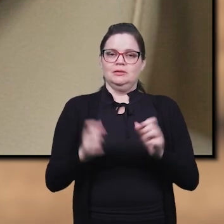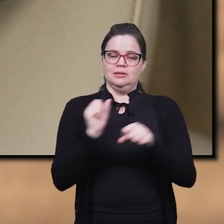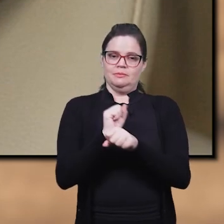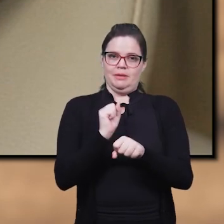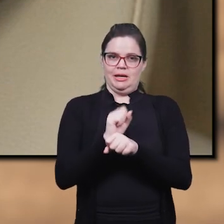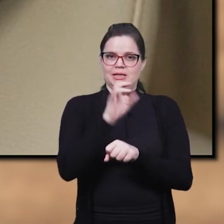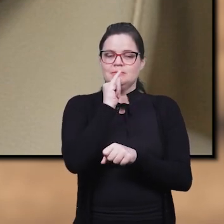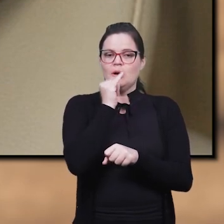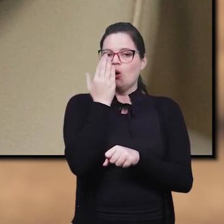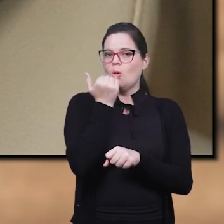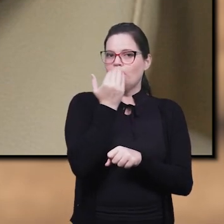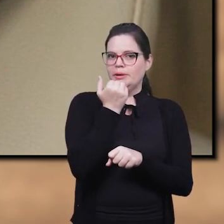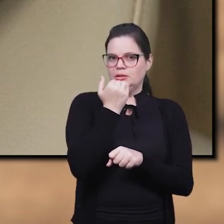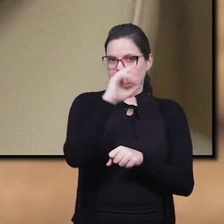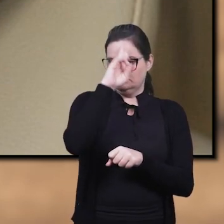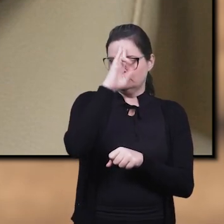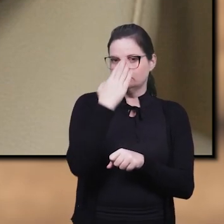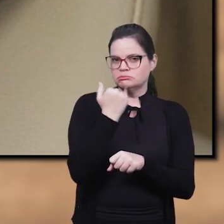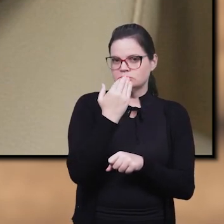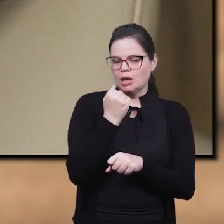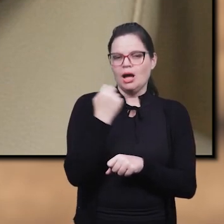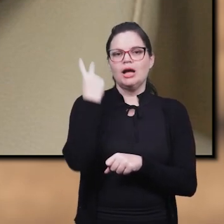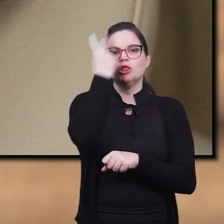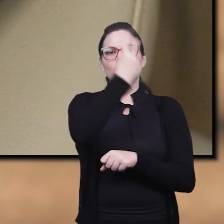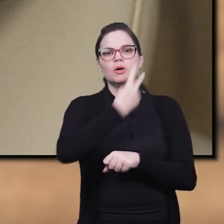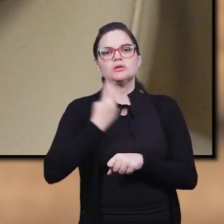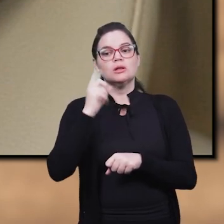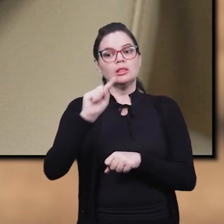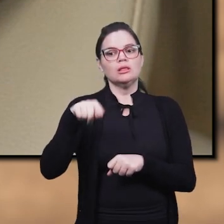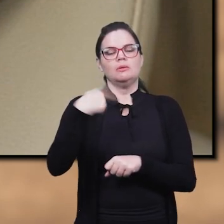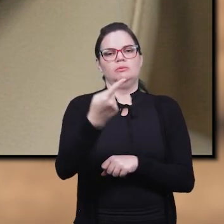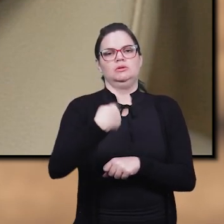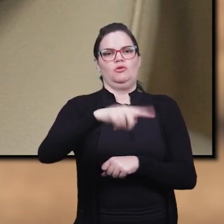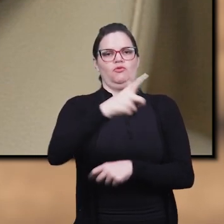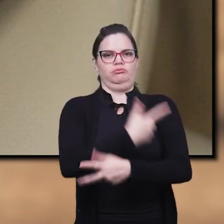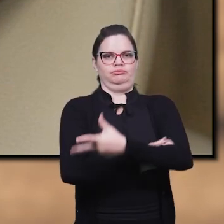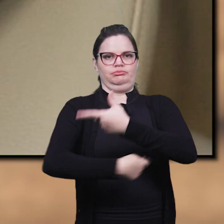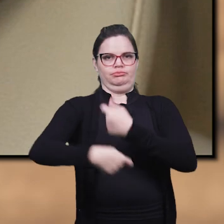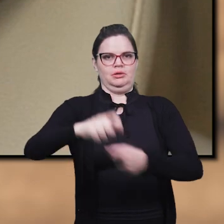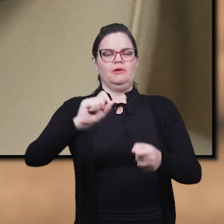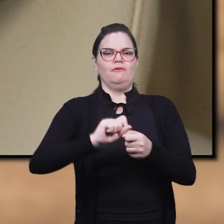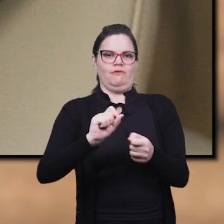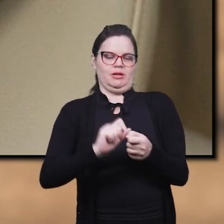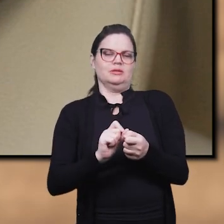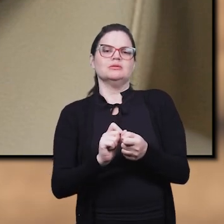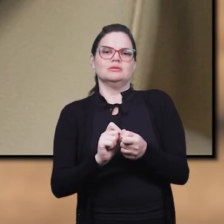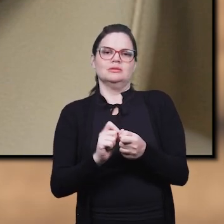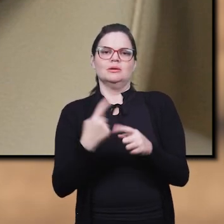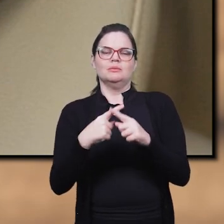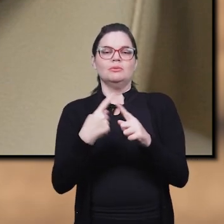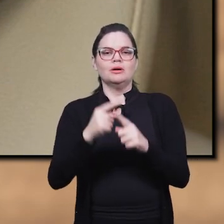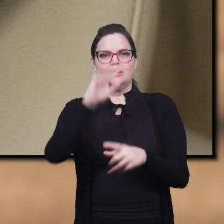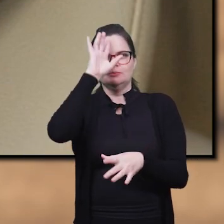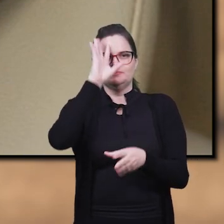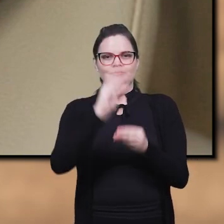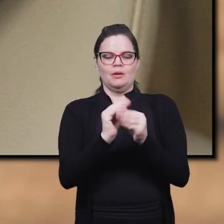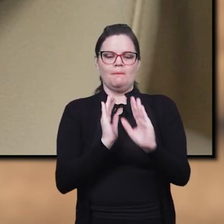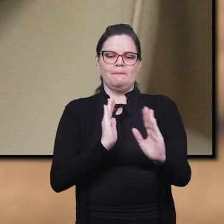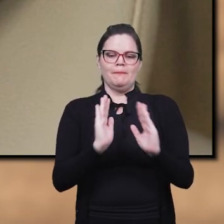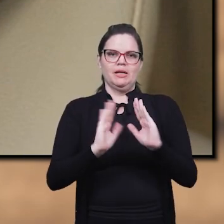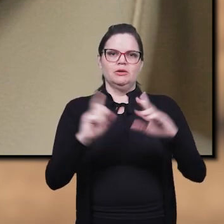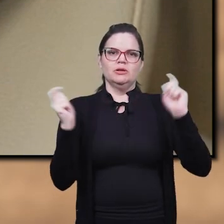horas após a refeição. Este é o período, o tempo para entender se todas as glicoses consumidas naquele momento